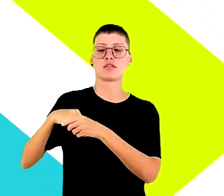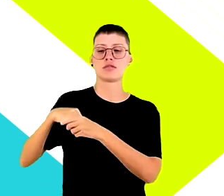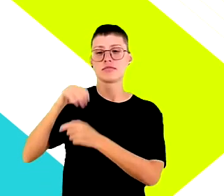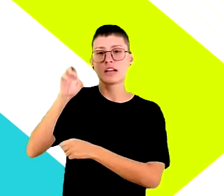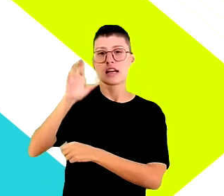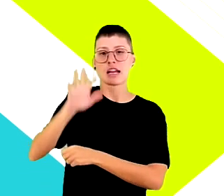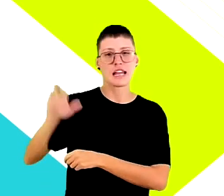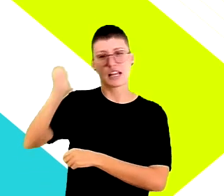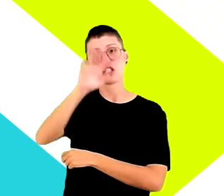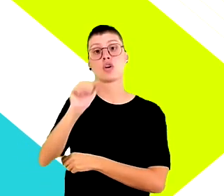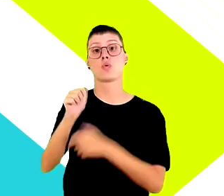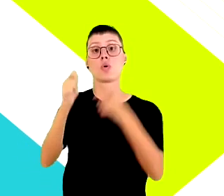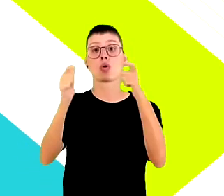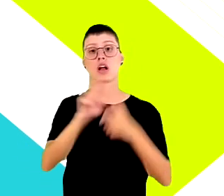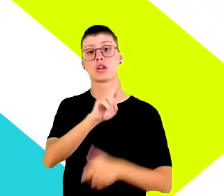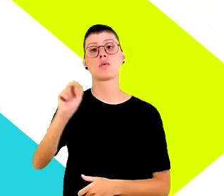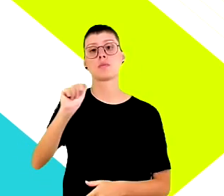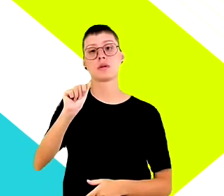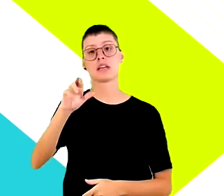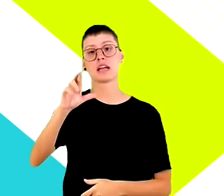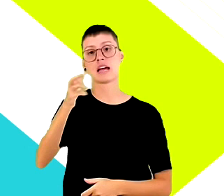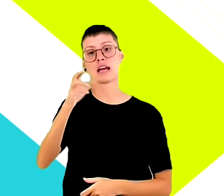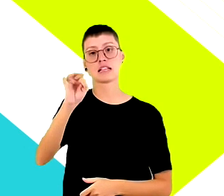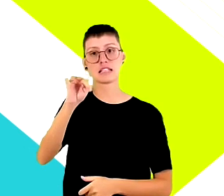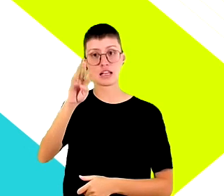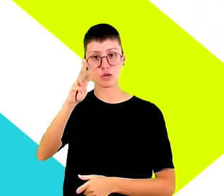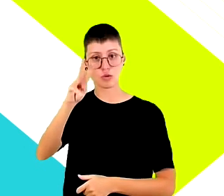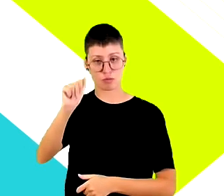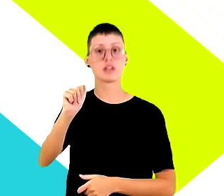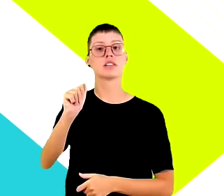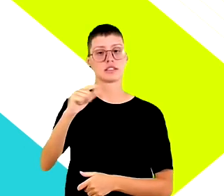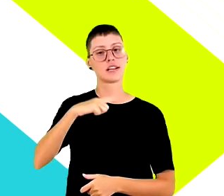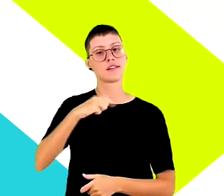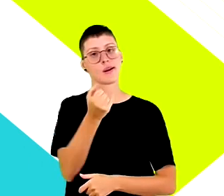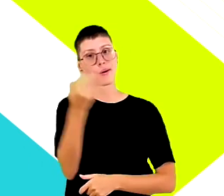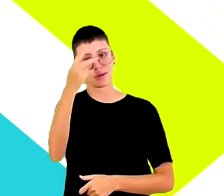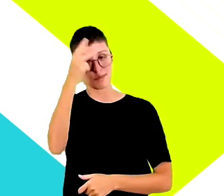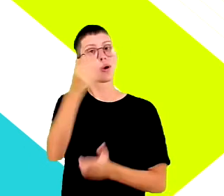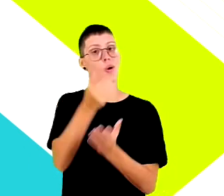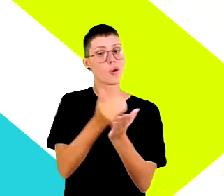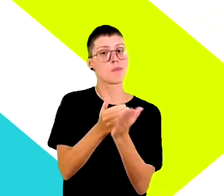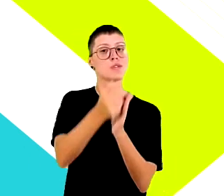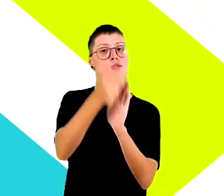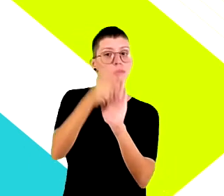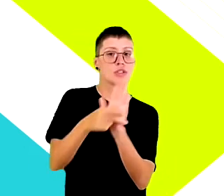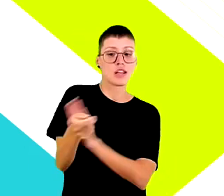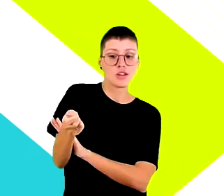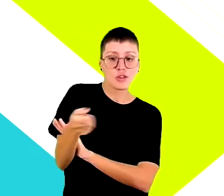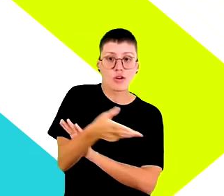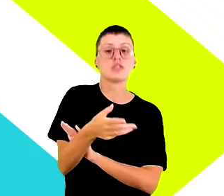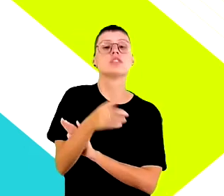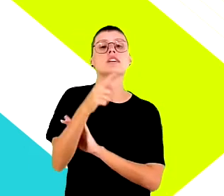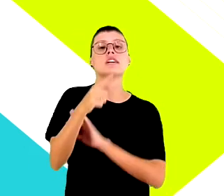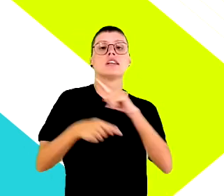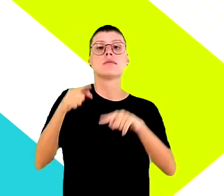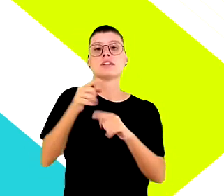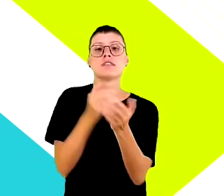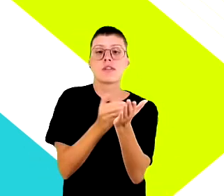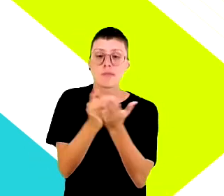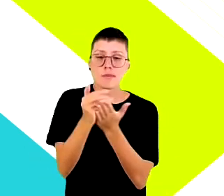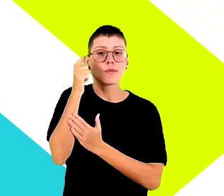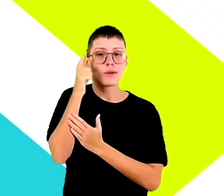10 fornecedores de cana da Raizen estão iniciando esse projeto piloto. Em breve, a gente vai conseguir